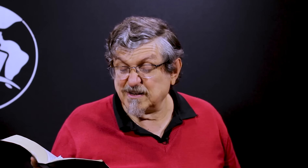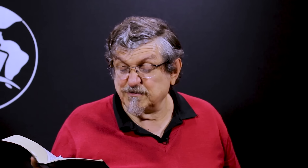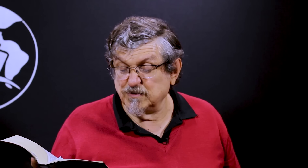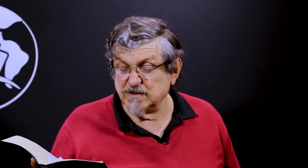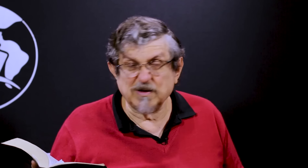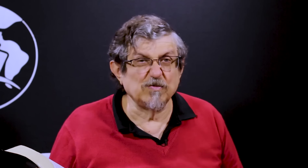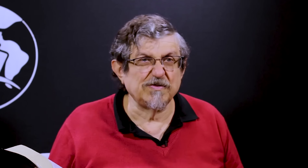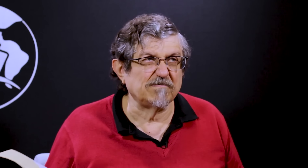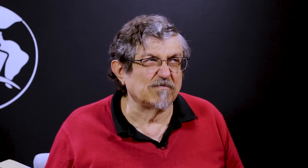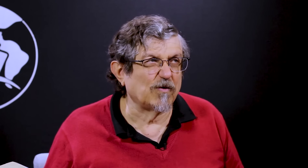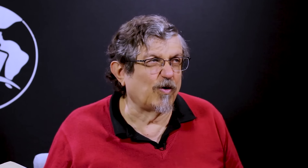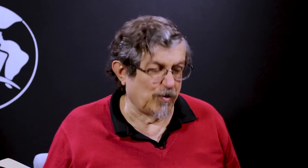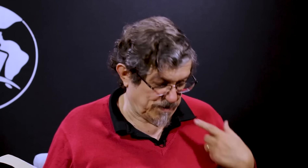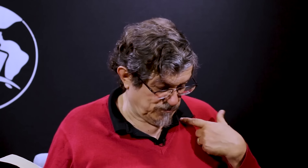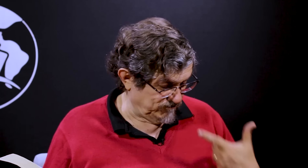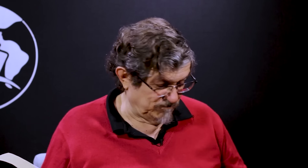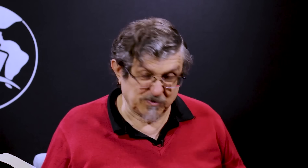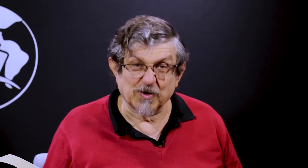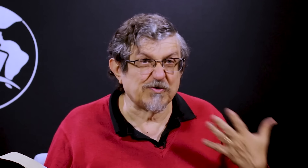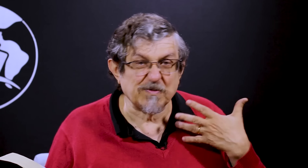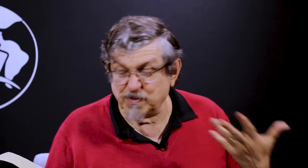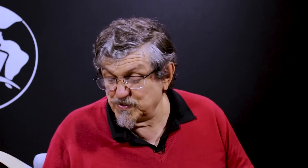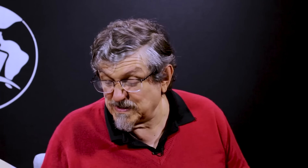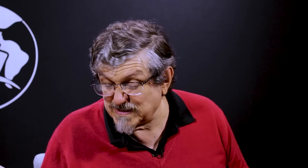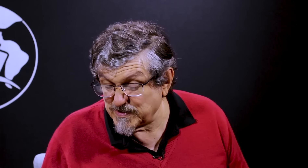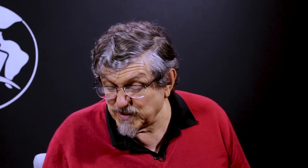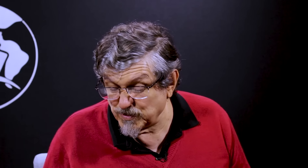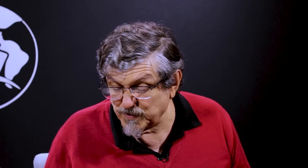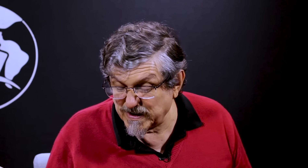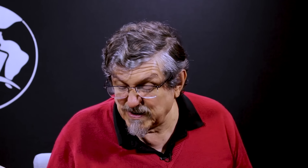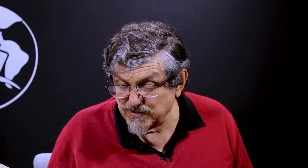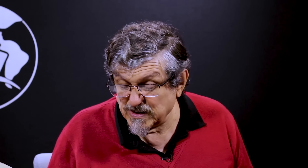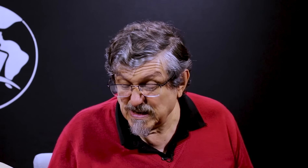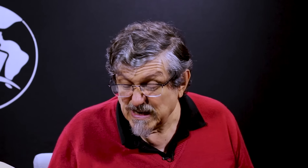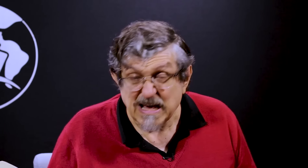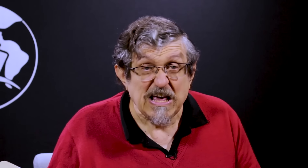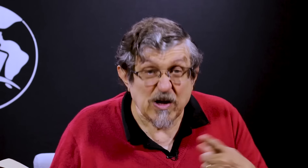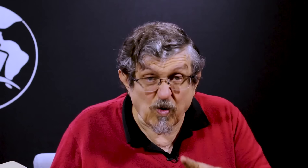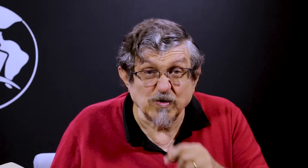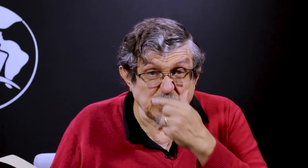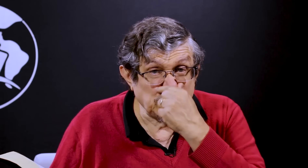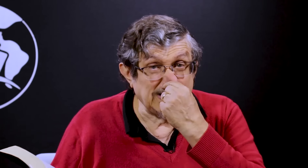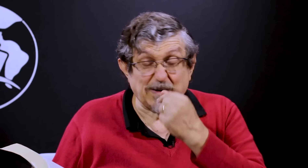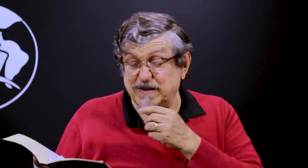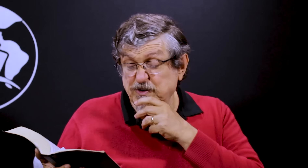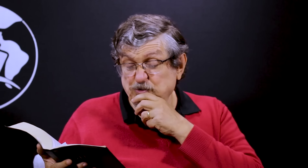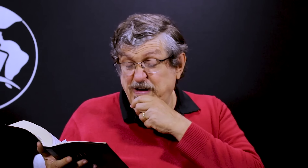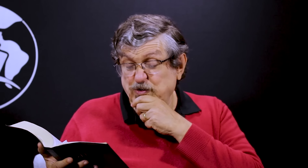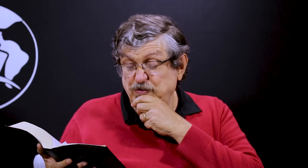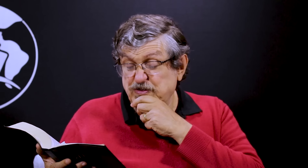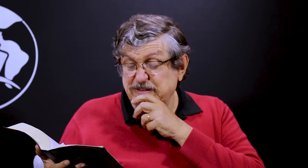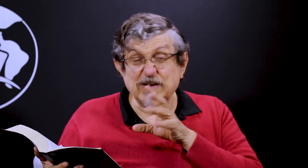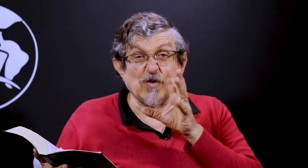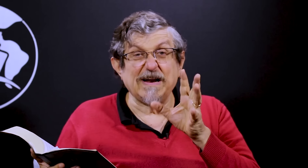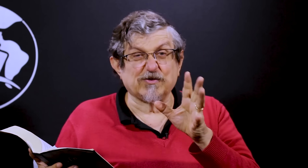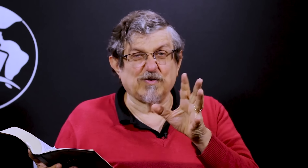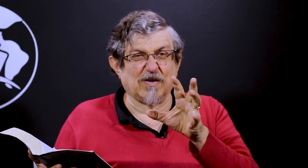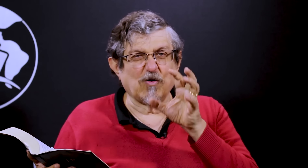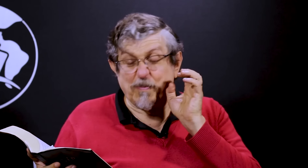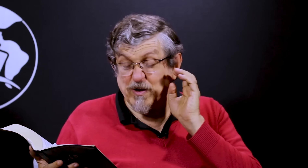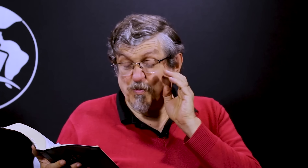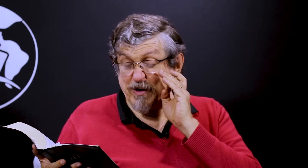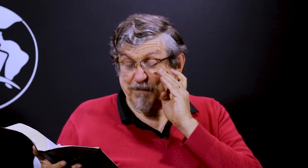na lavoura não use roupa com dois tipos de tecido diferente e continuando a partir do verso 23 Olha